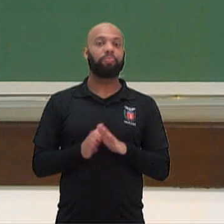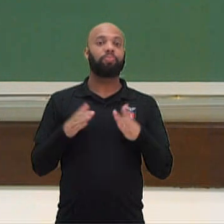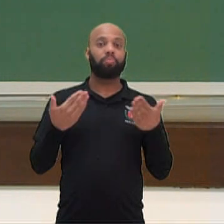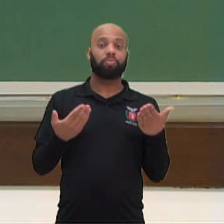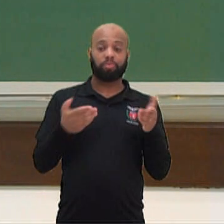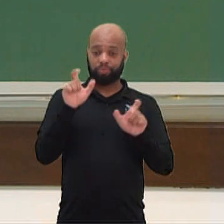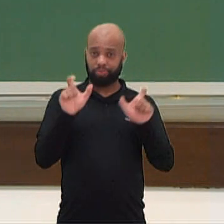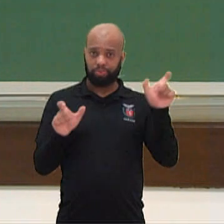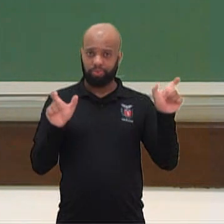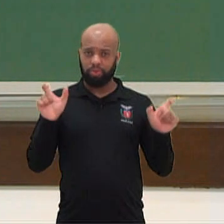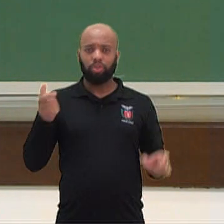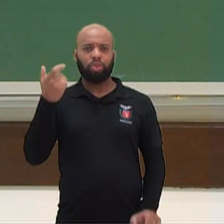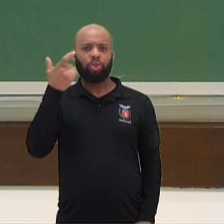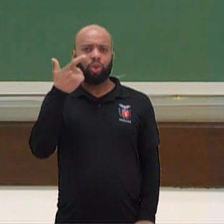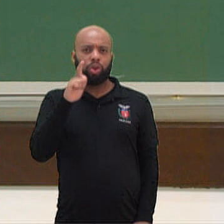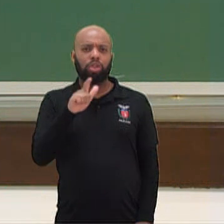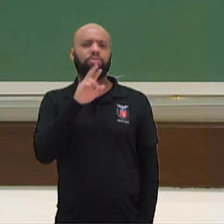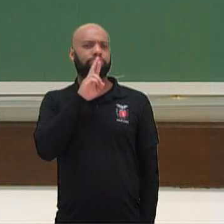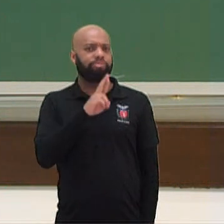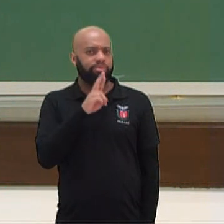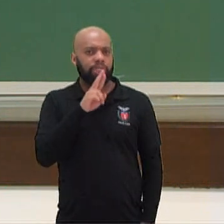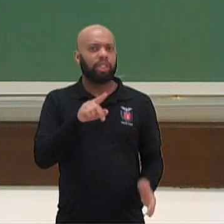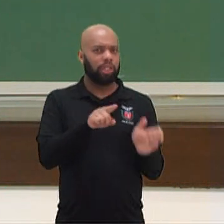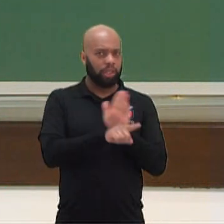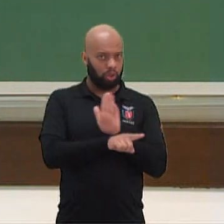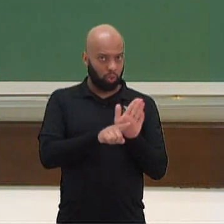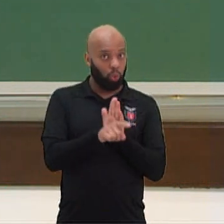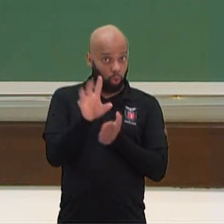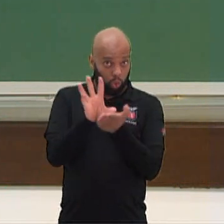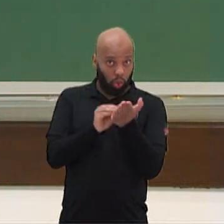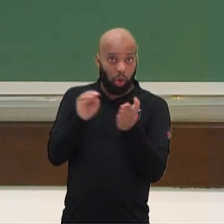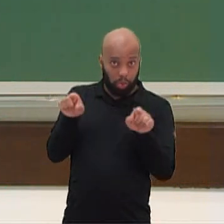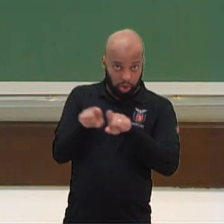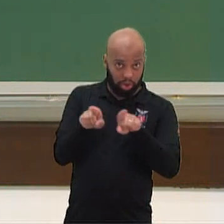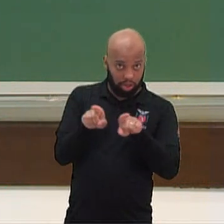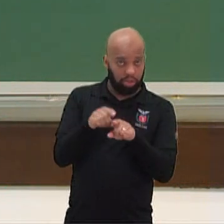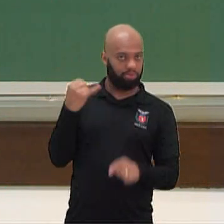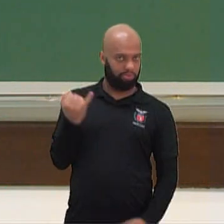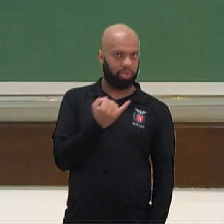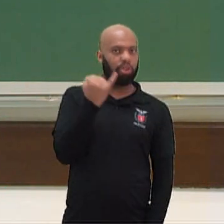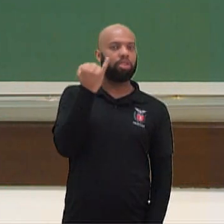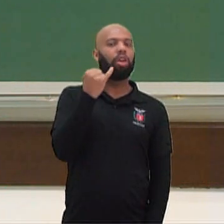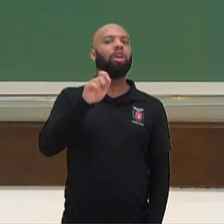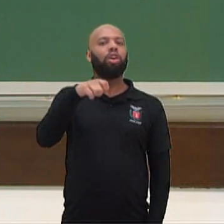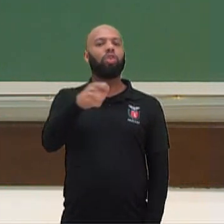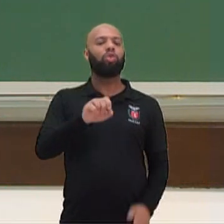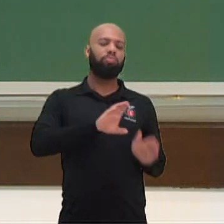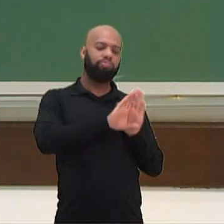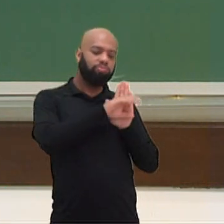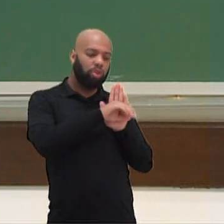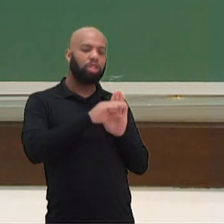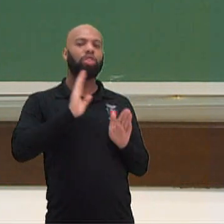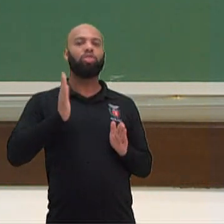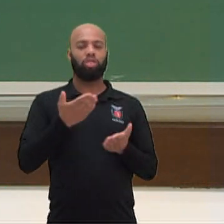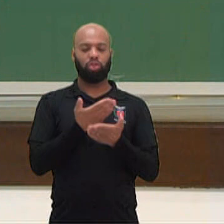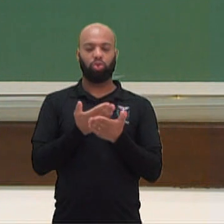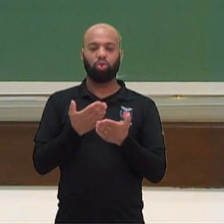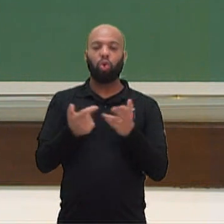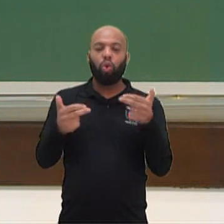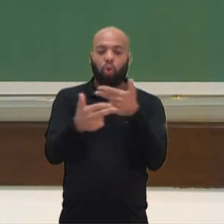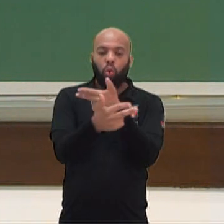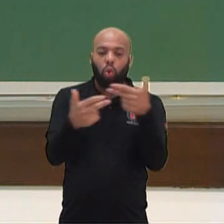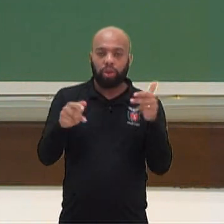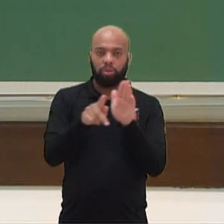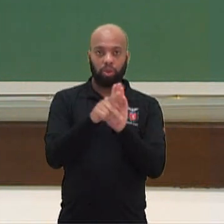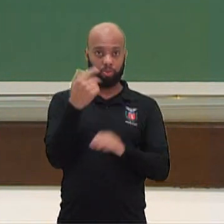E aí, pessoal, conseguiram anotar as perguntas e aí responder, né, relacionado aí os conceitos que nós vimos de recursos